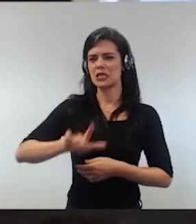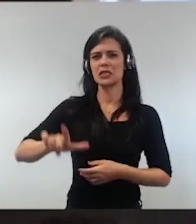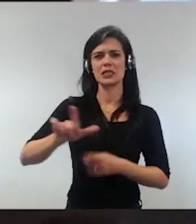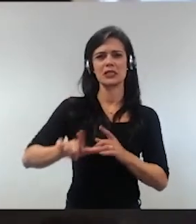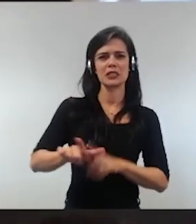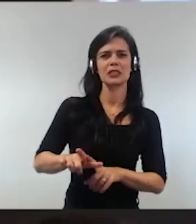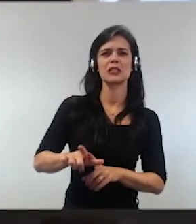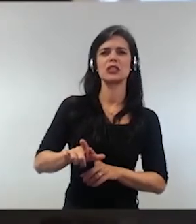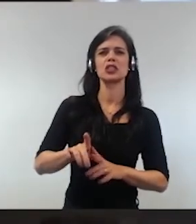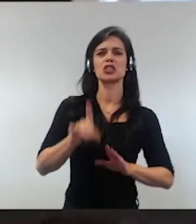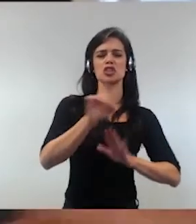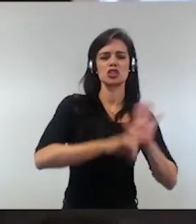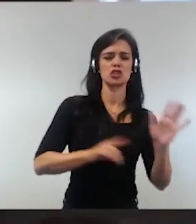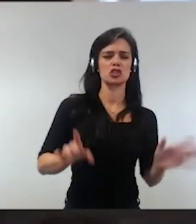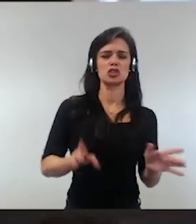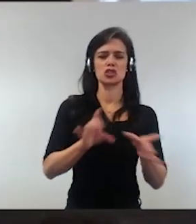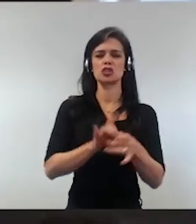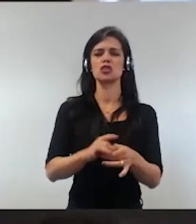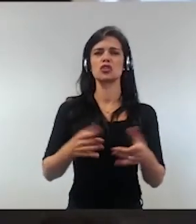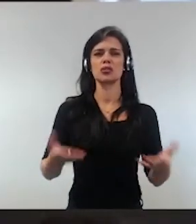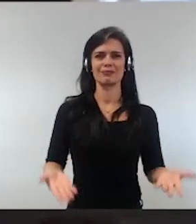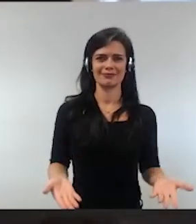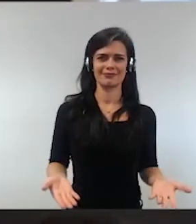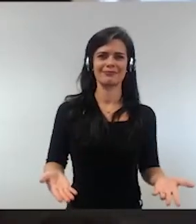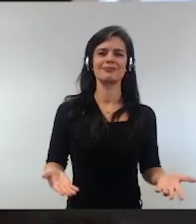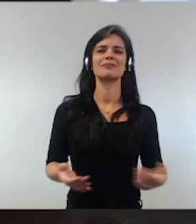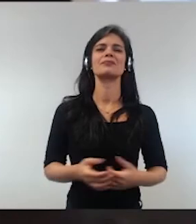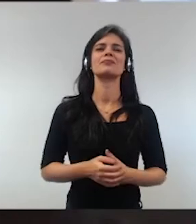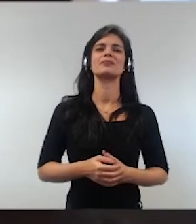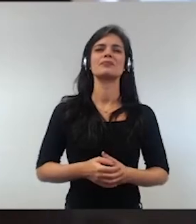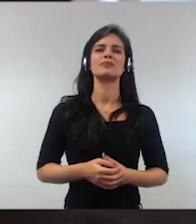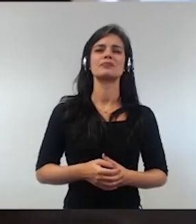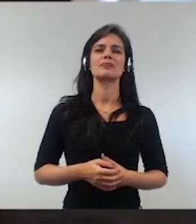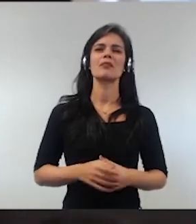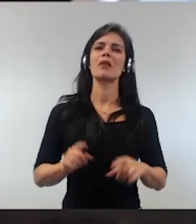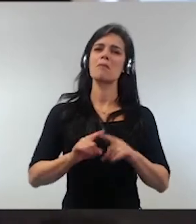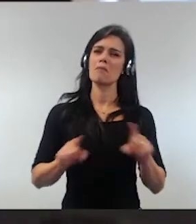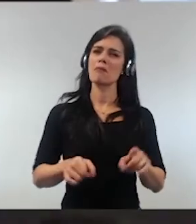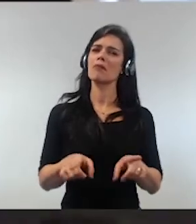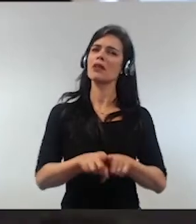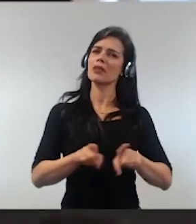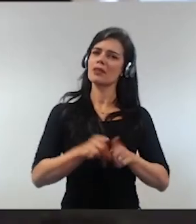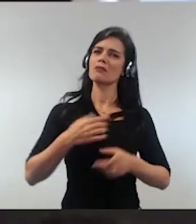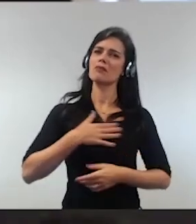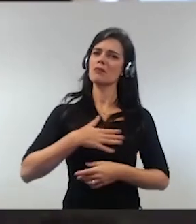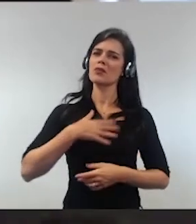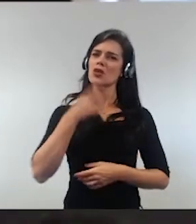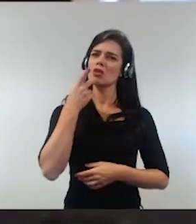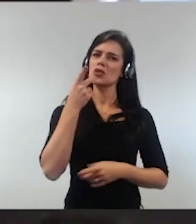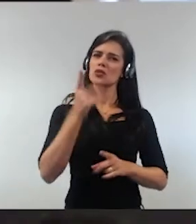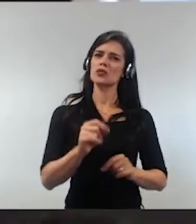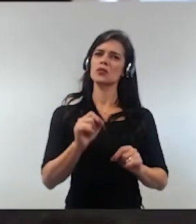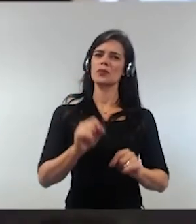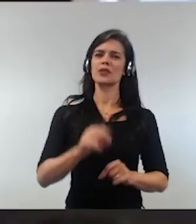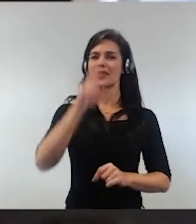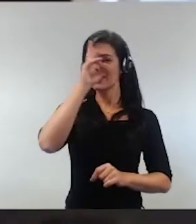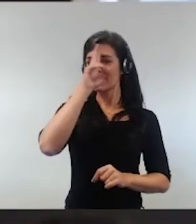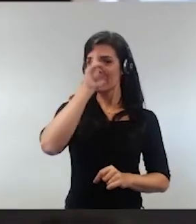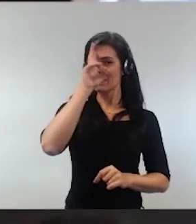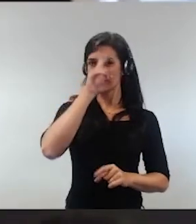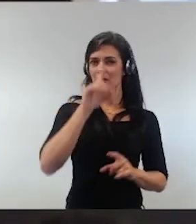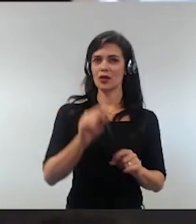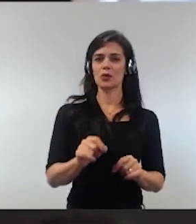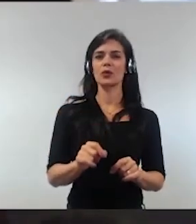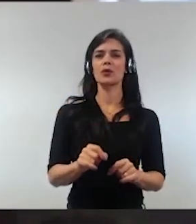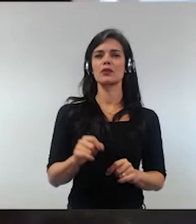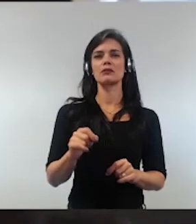direito, né, com casos práticos praticamente. Mas eu também gosto de falar e lembrar,